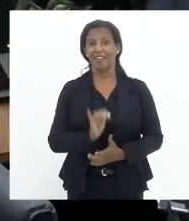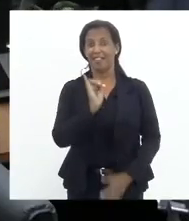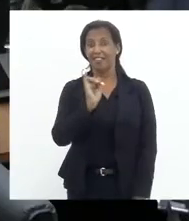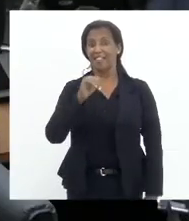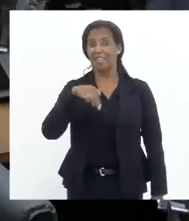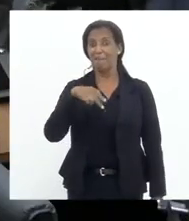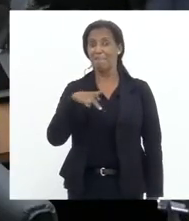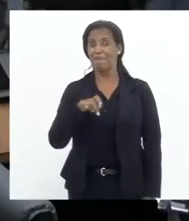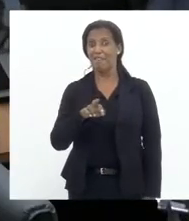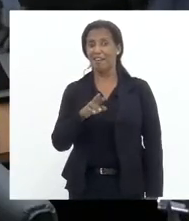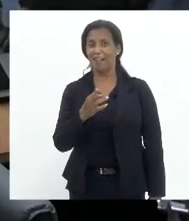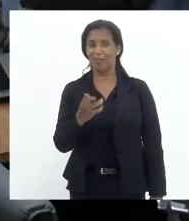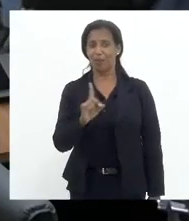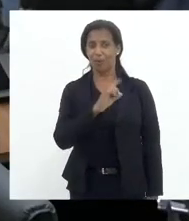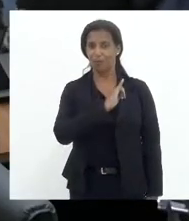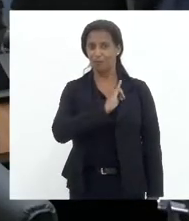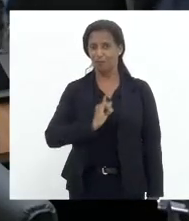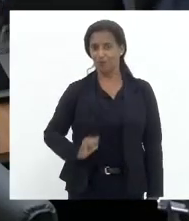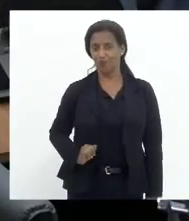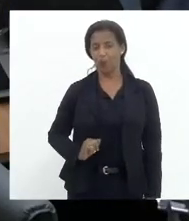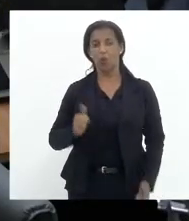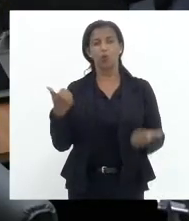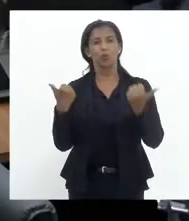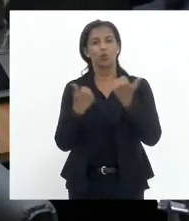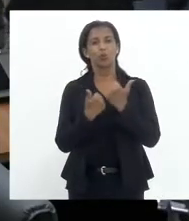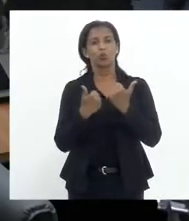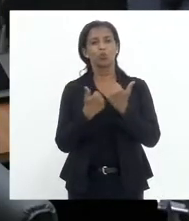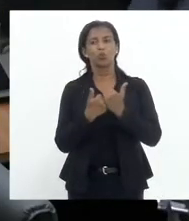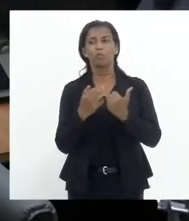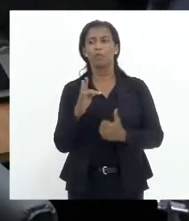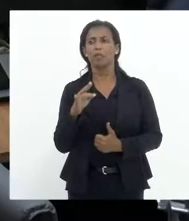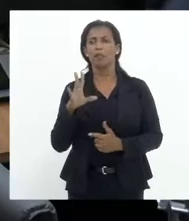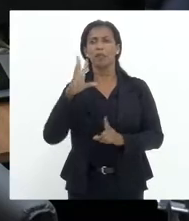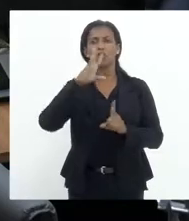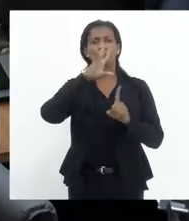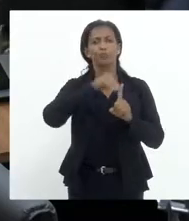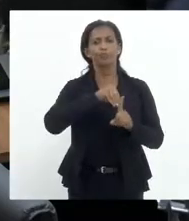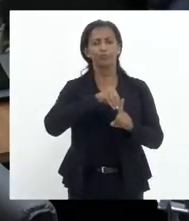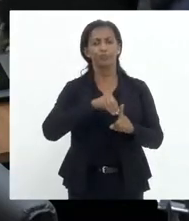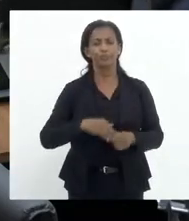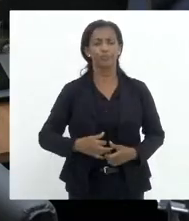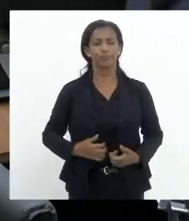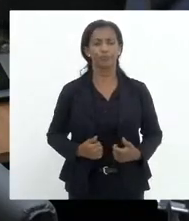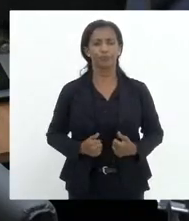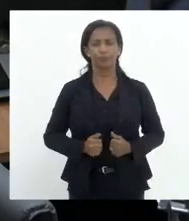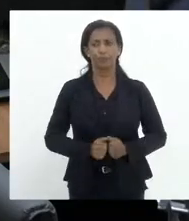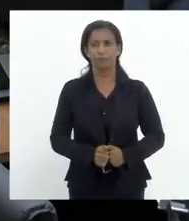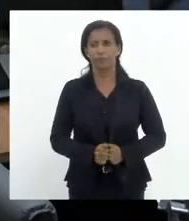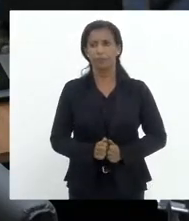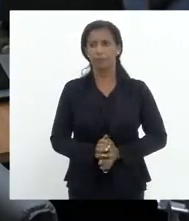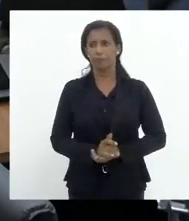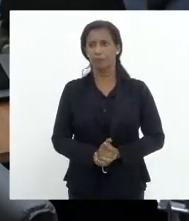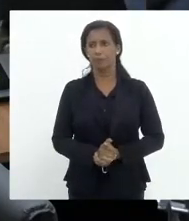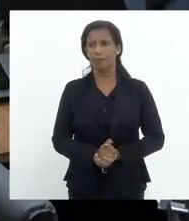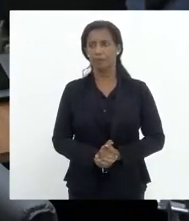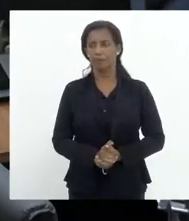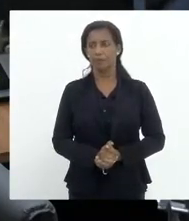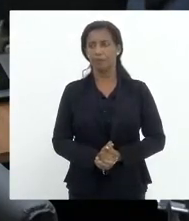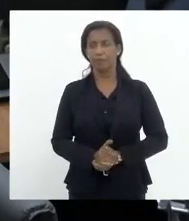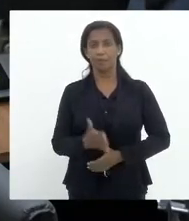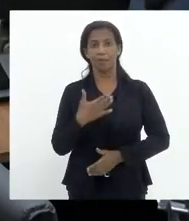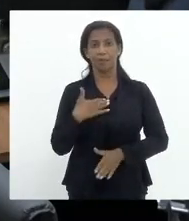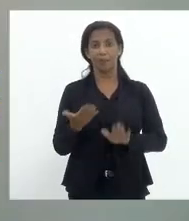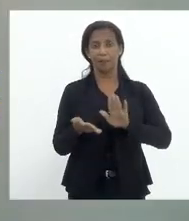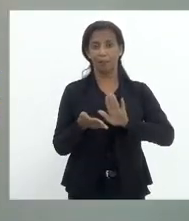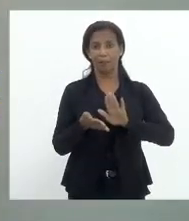Madureira Deputado Subtenente Bernardo seu solta aberto um tempo para mim poder